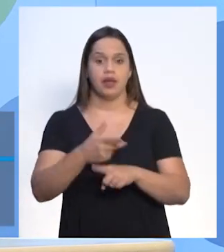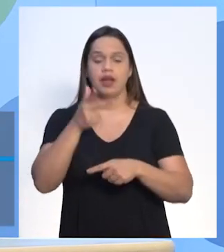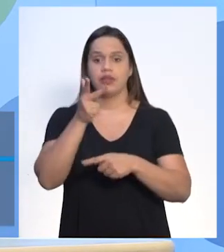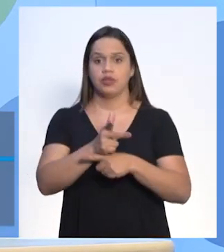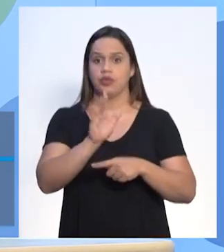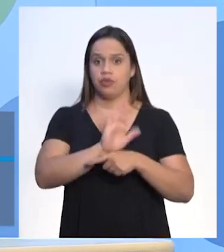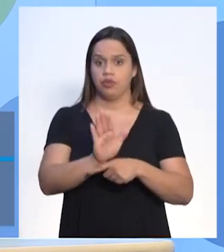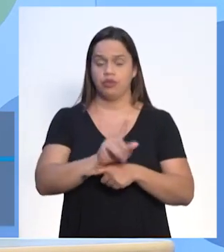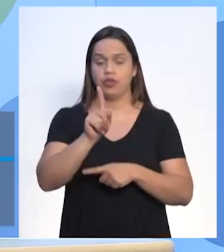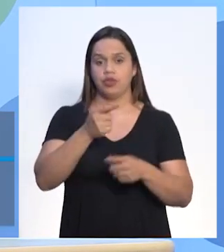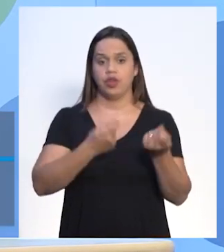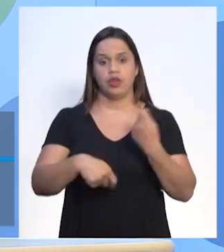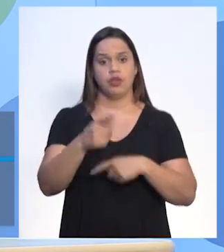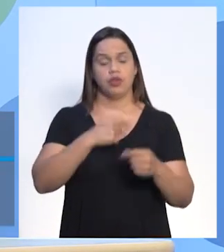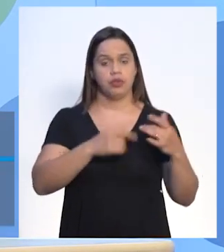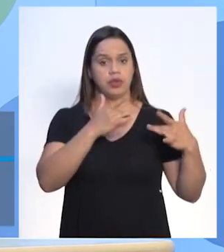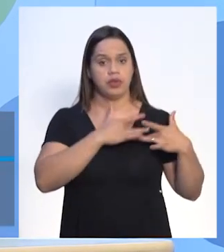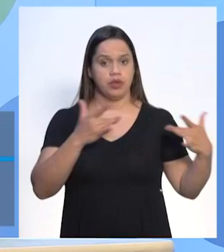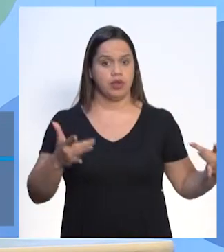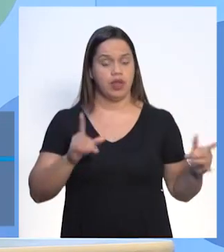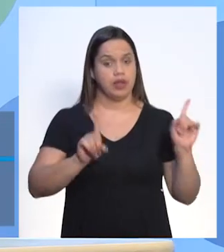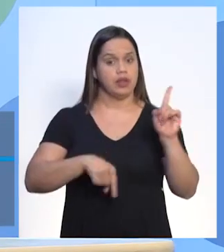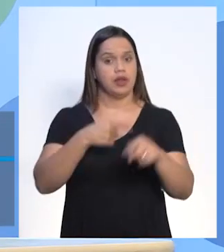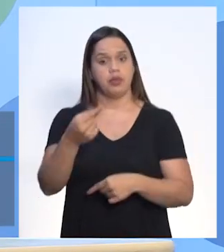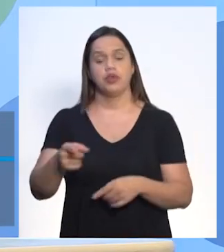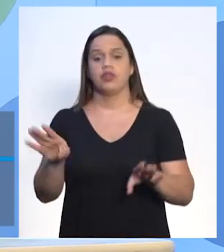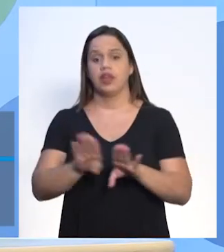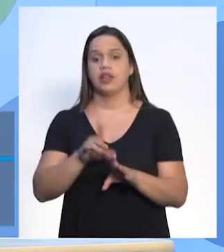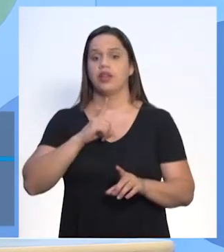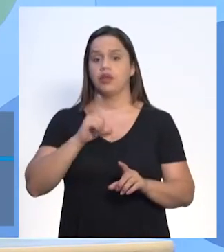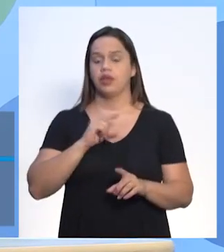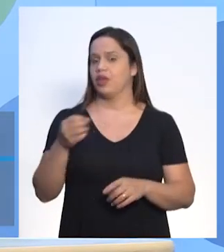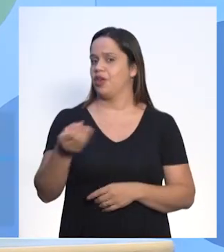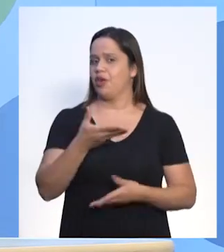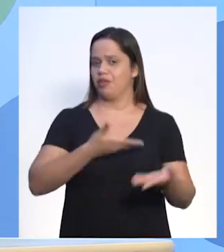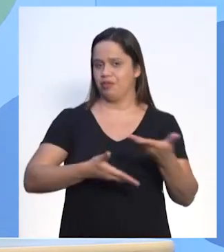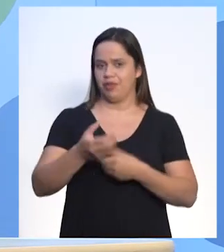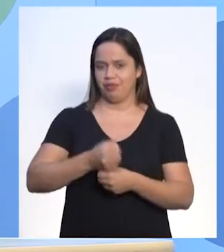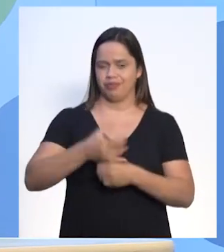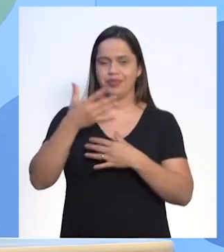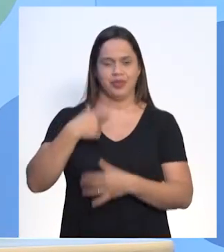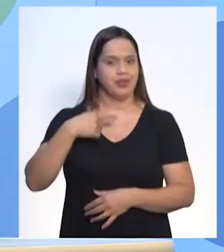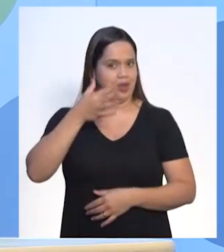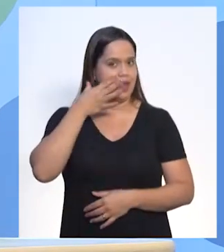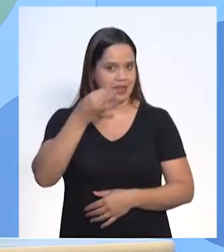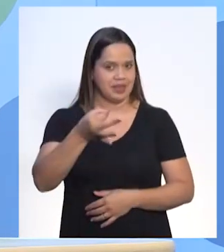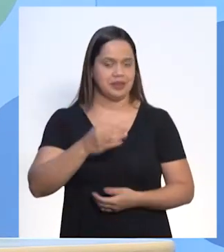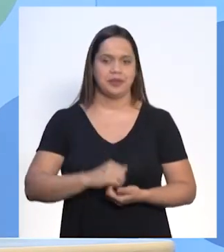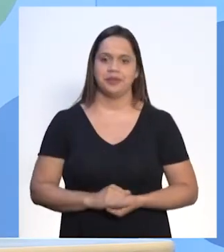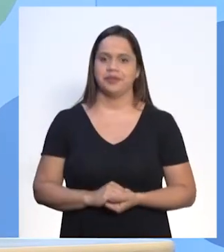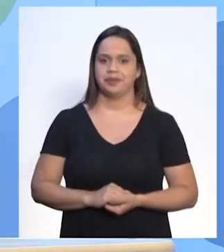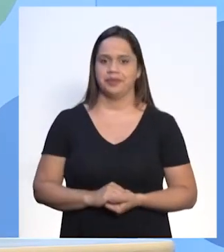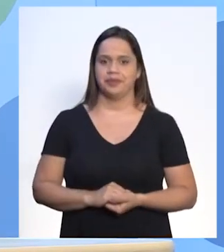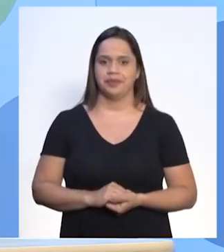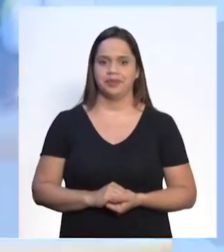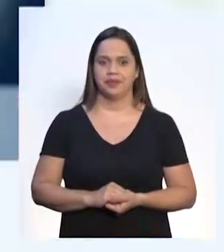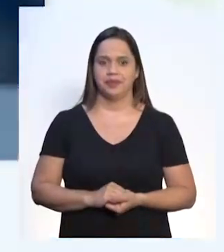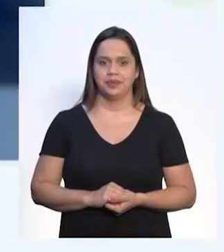sobre economia solidária e, na sequência, teremos uma nova interação via chat. Fiquem ligados.